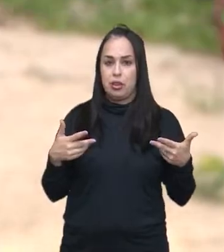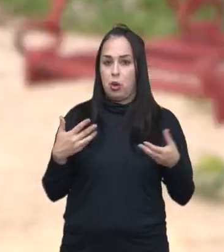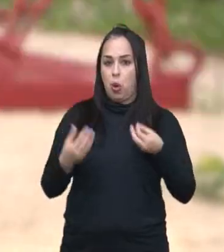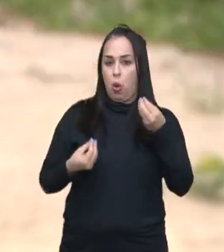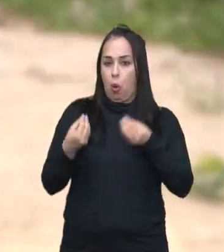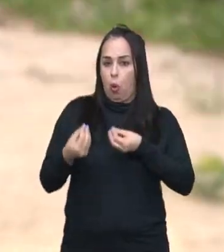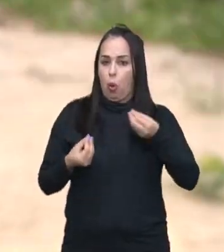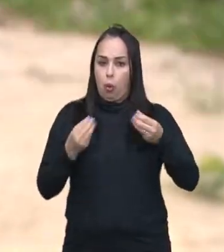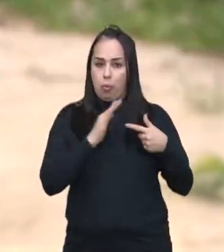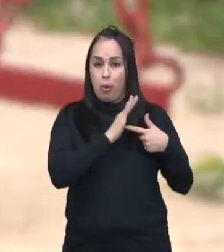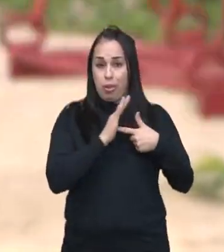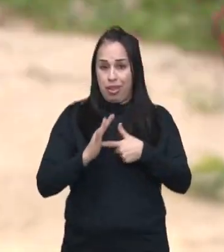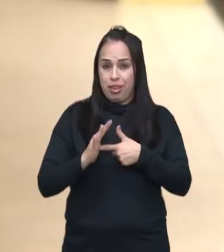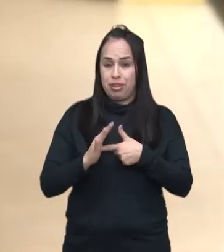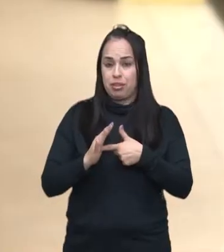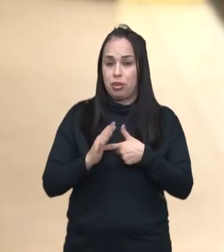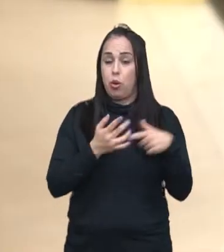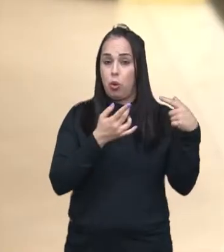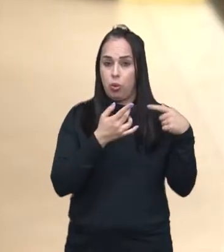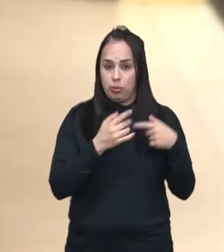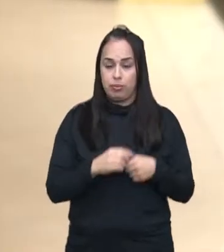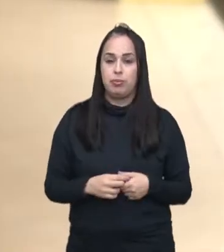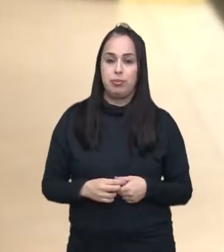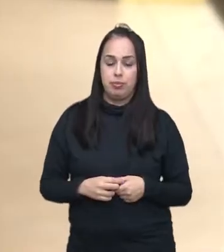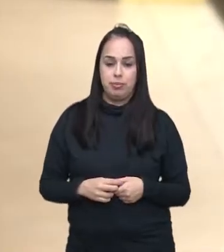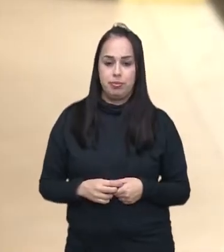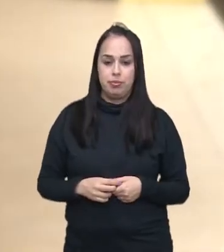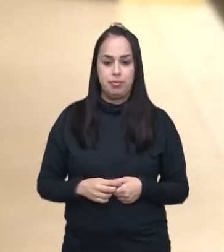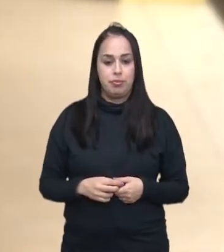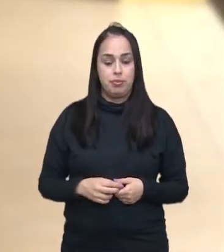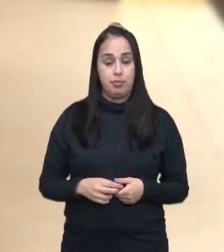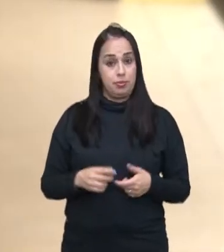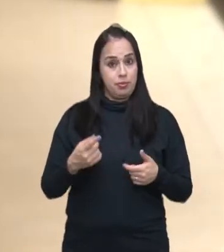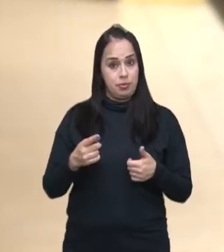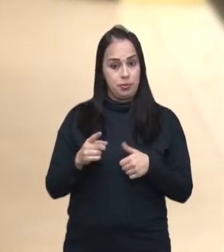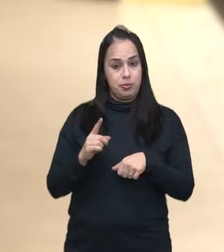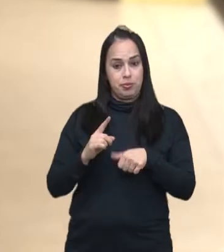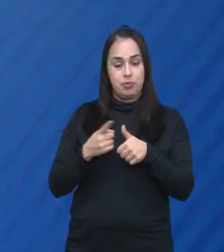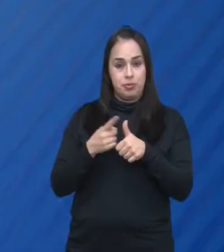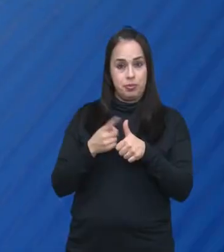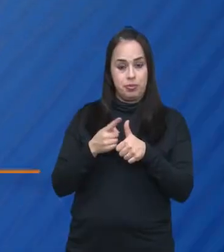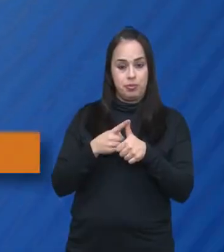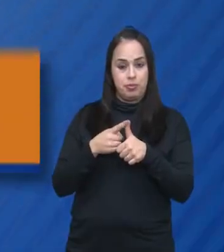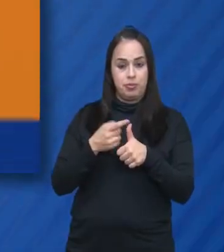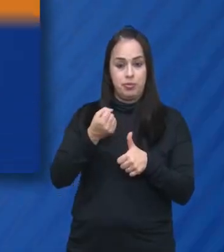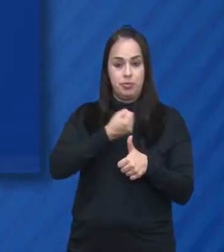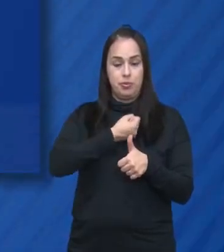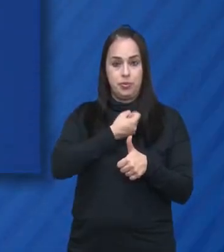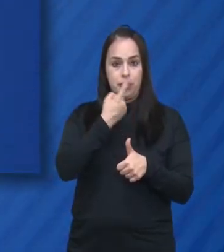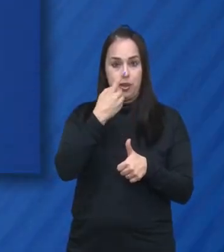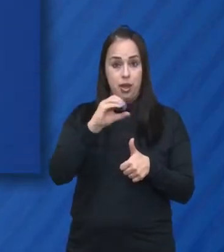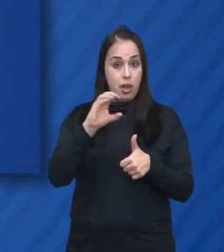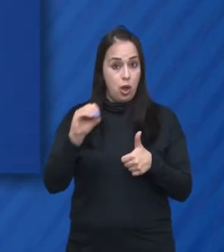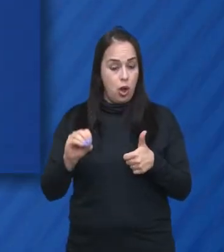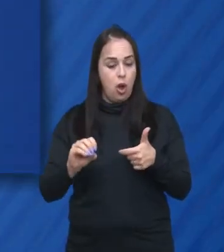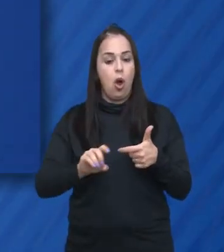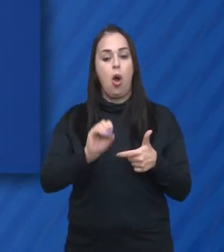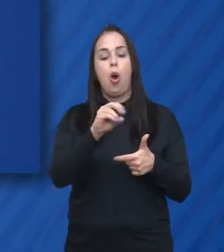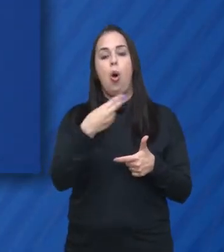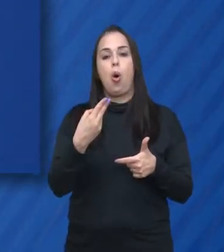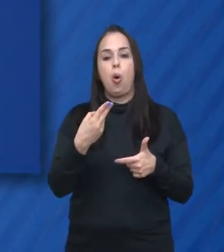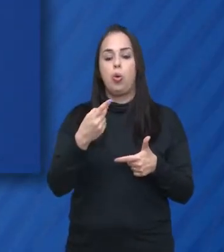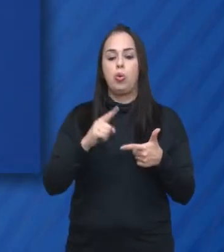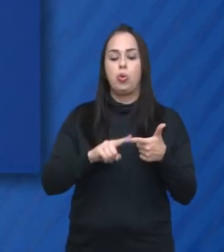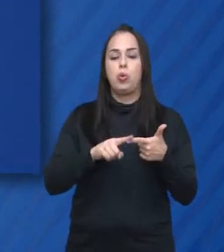diversas maneiras de fazer a denúncia do abuso sexual contra crianças e adolescentes. Uma delas é pelo telefone, pelo